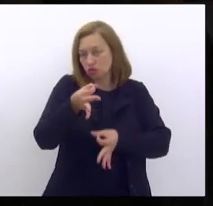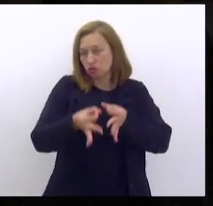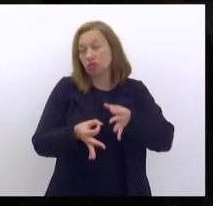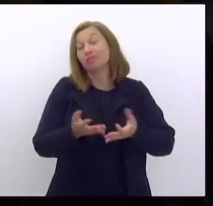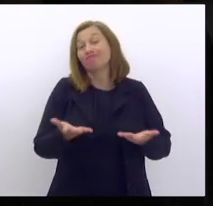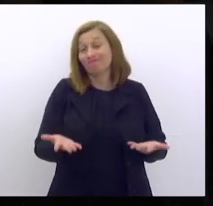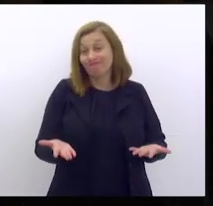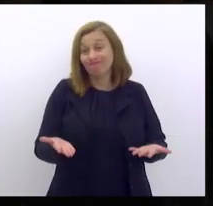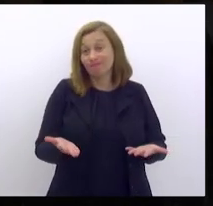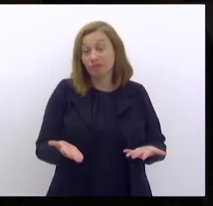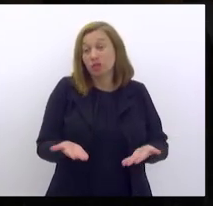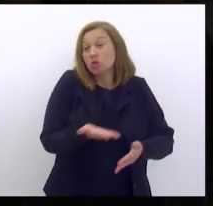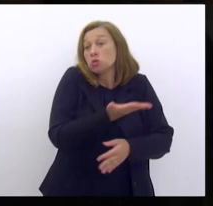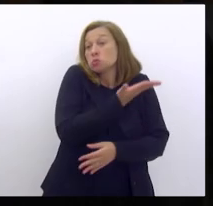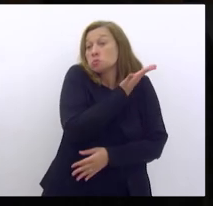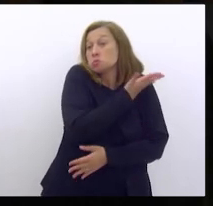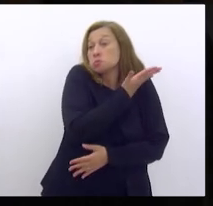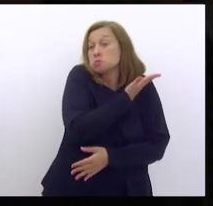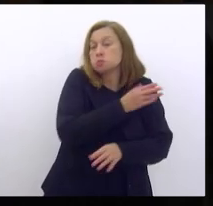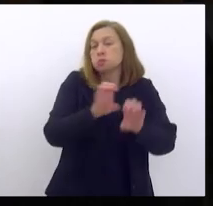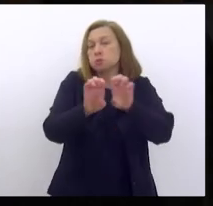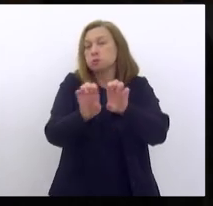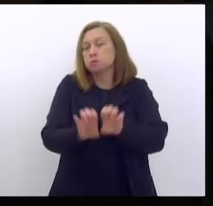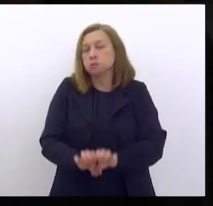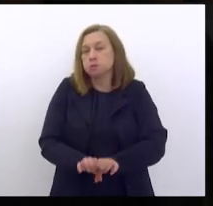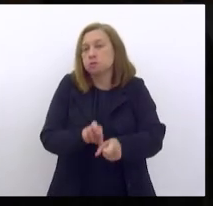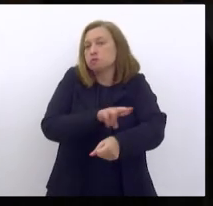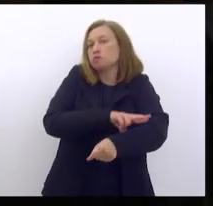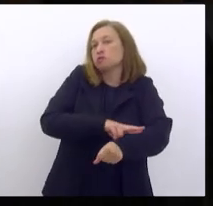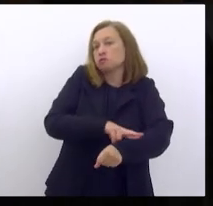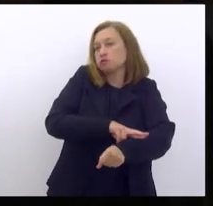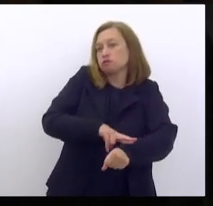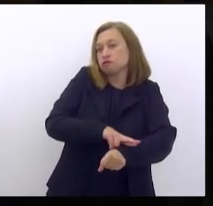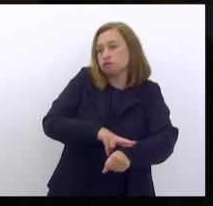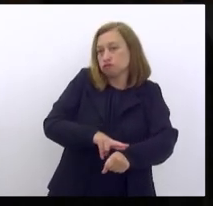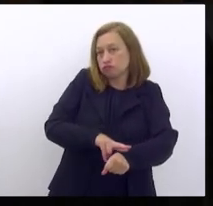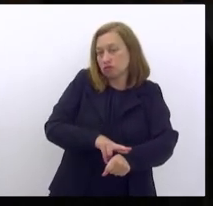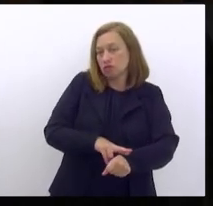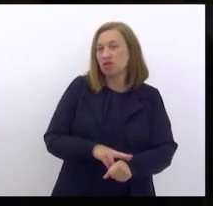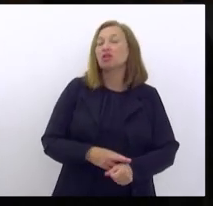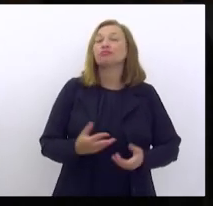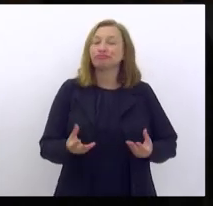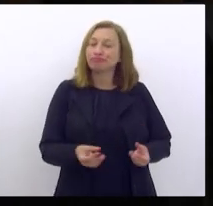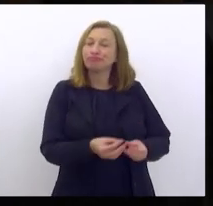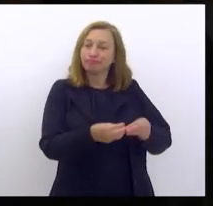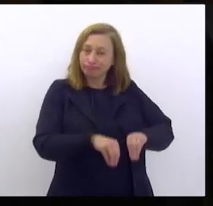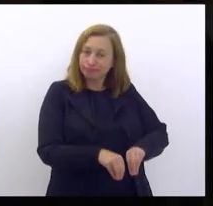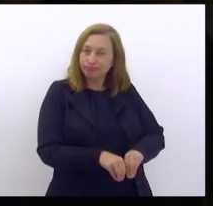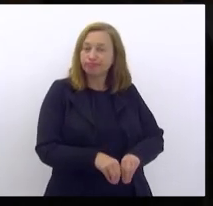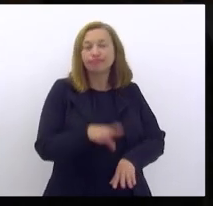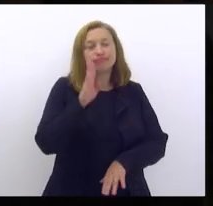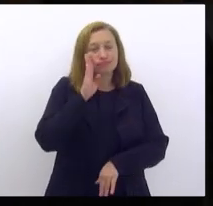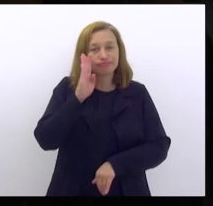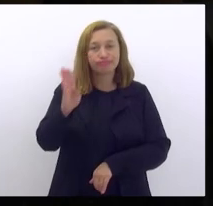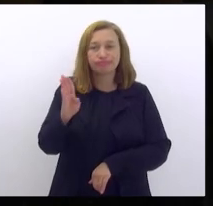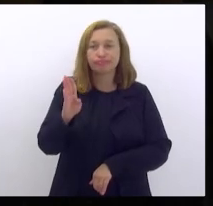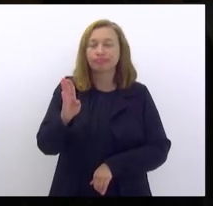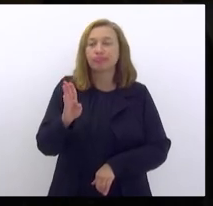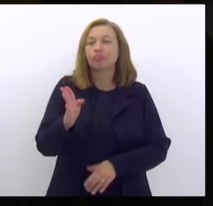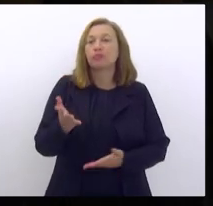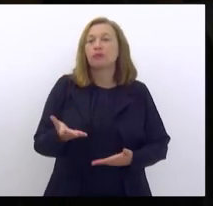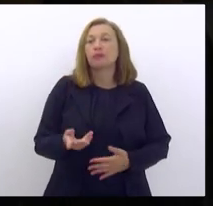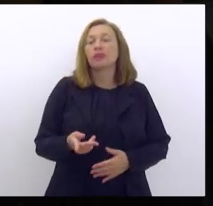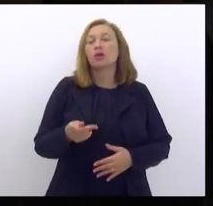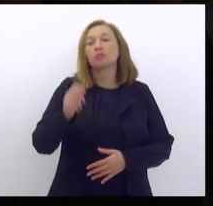oriundas de um preconceito estrutural racial que atinge principalmente, né,